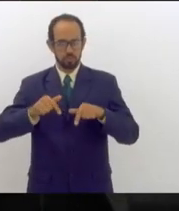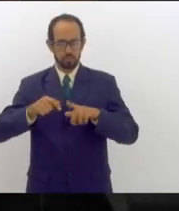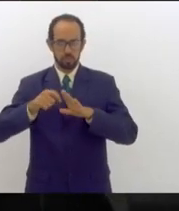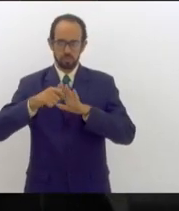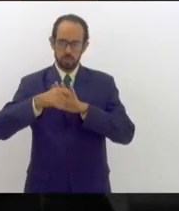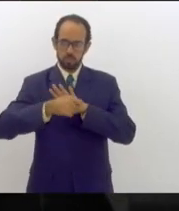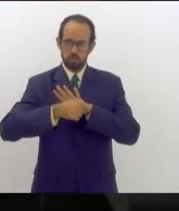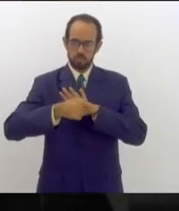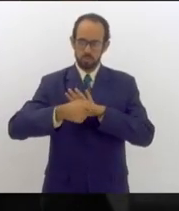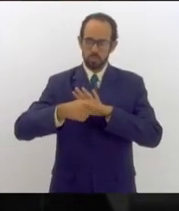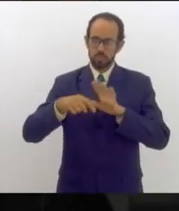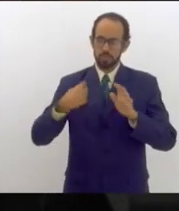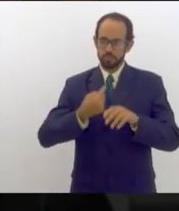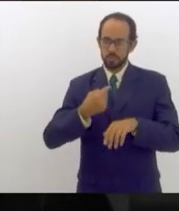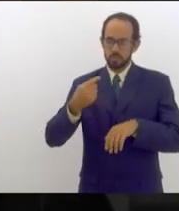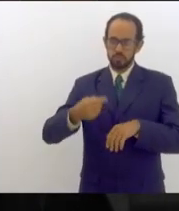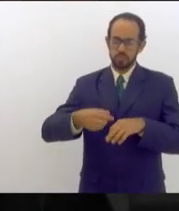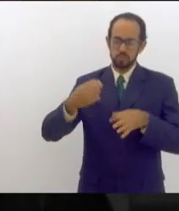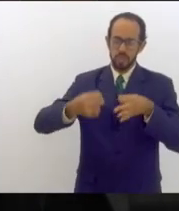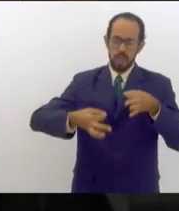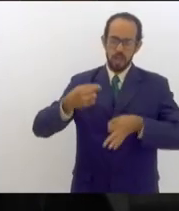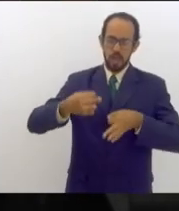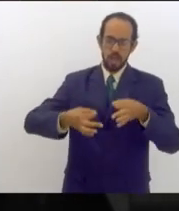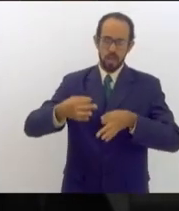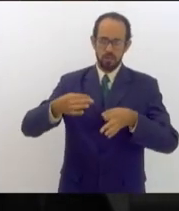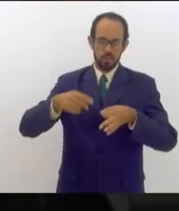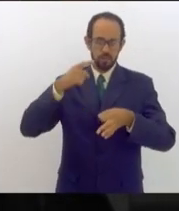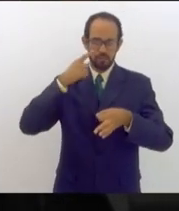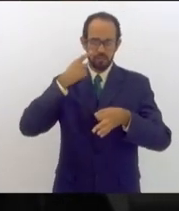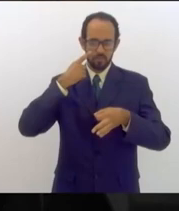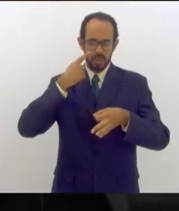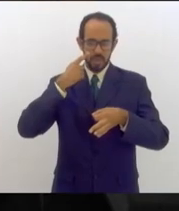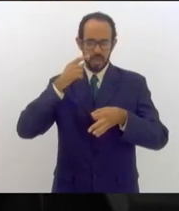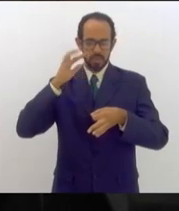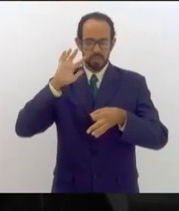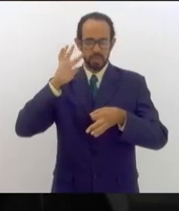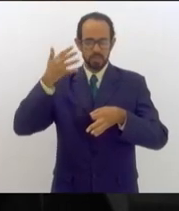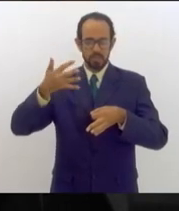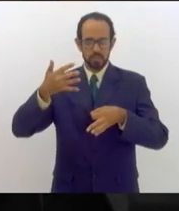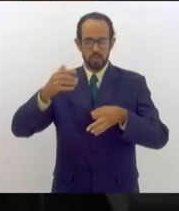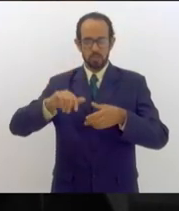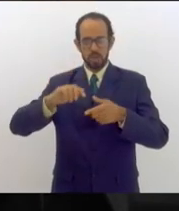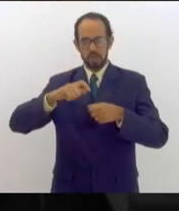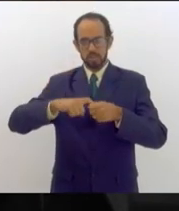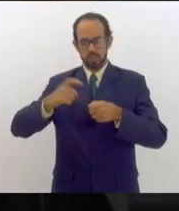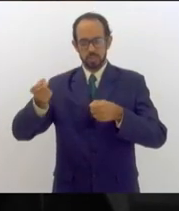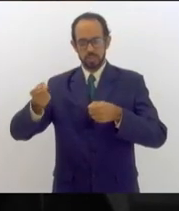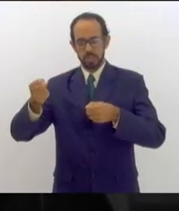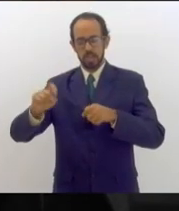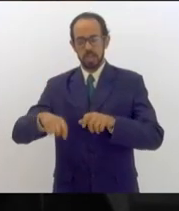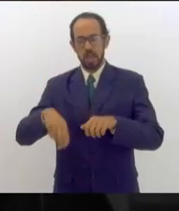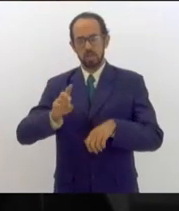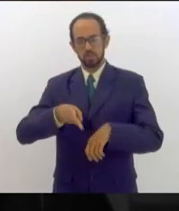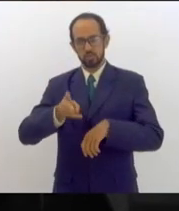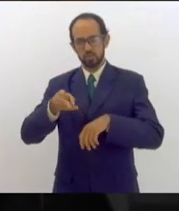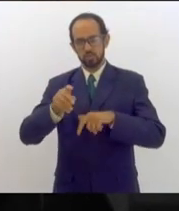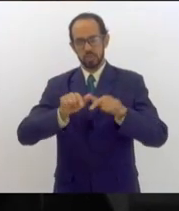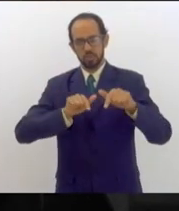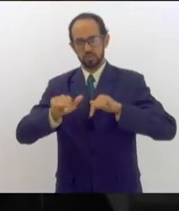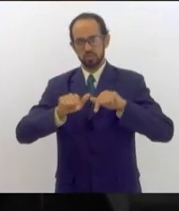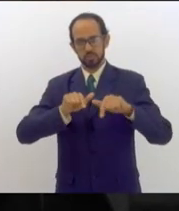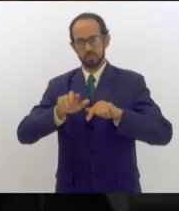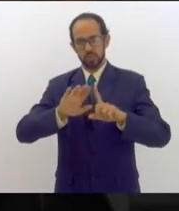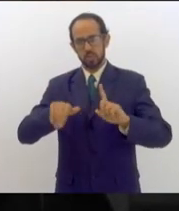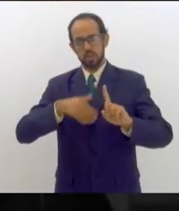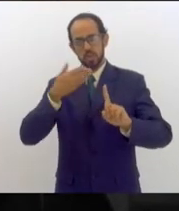analisar juridicamente essa decisão para desatrelar a continuidade do serviço pela CCR ao